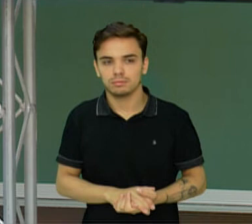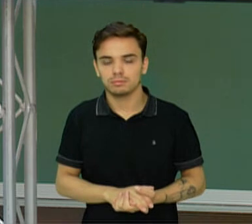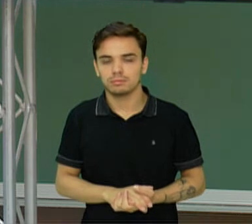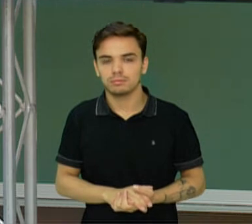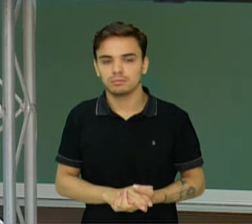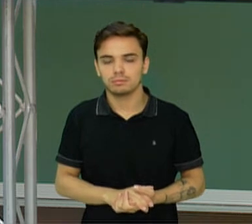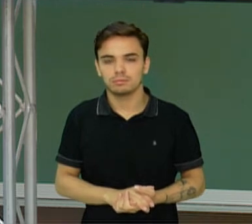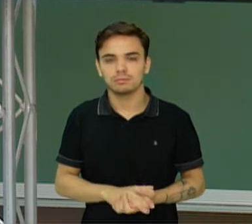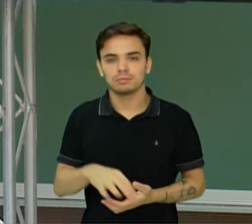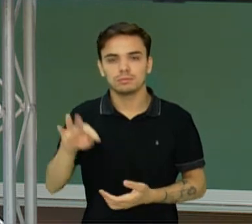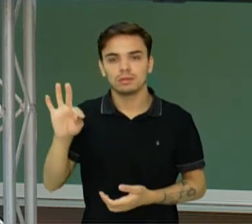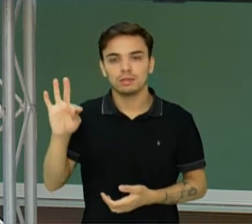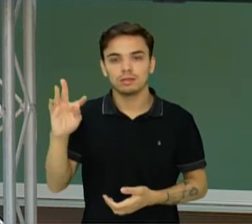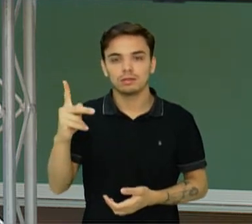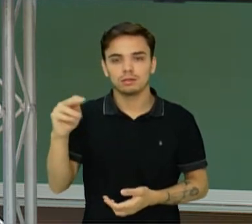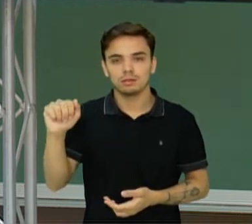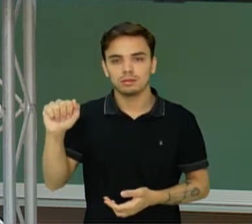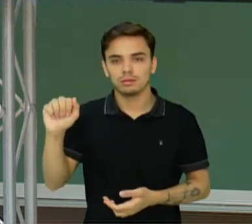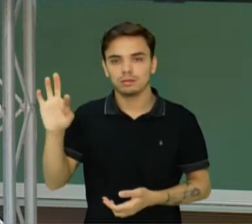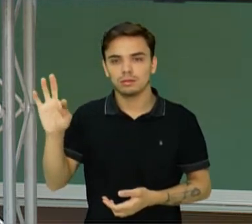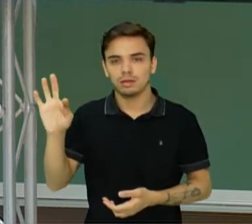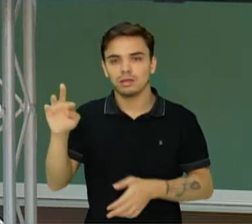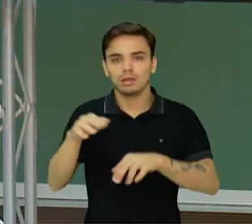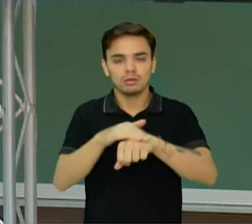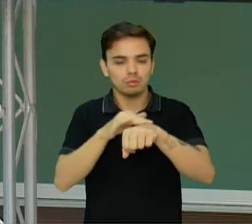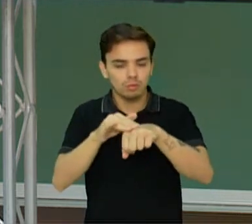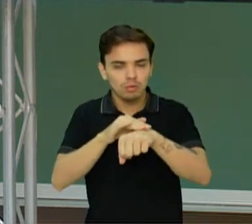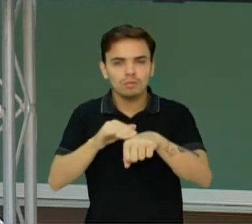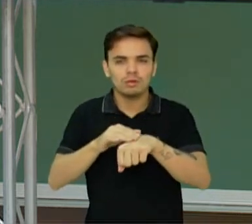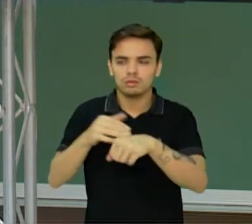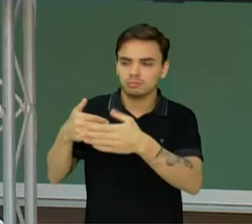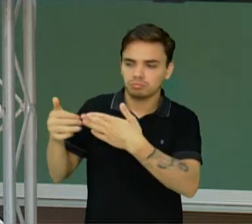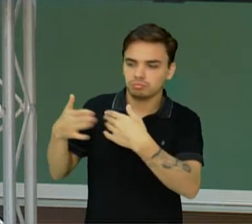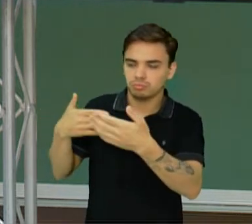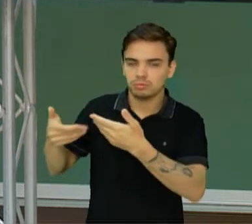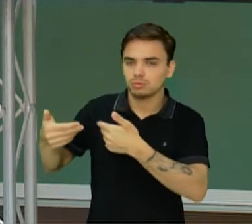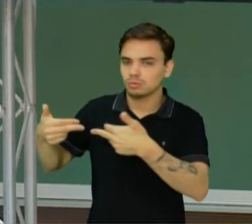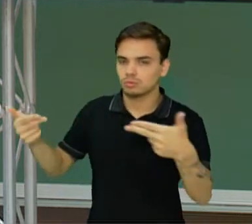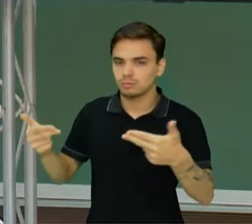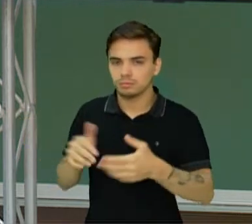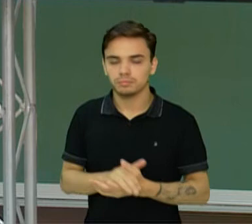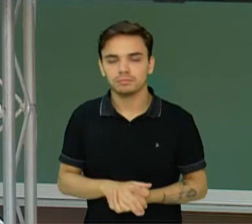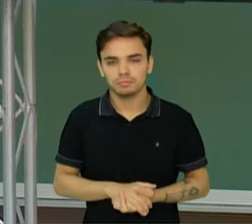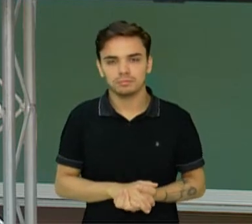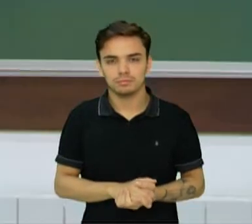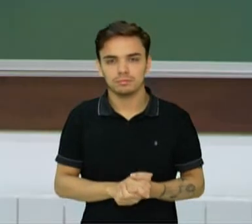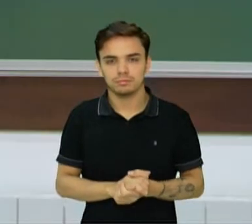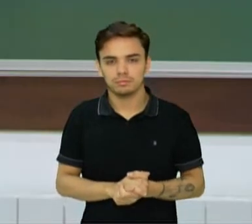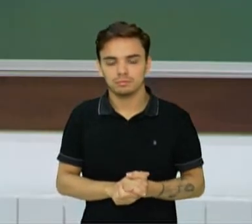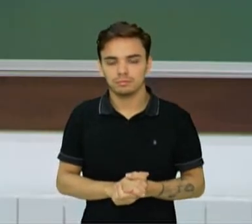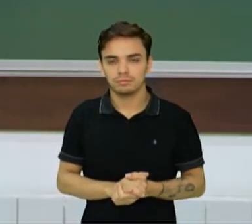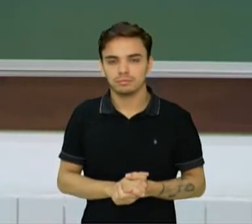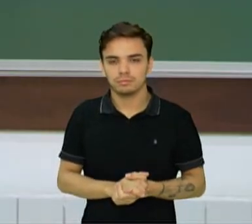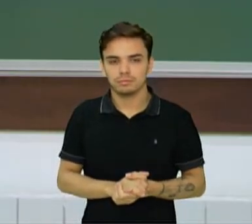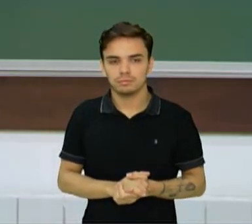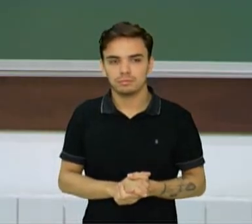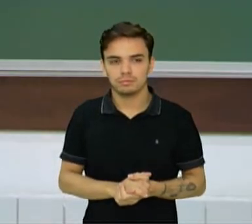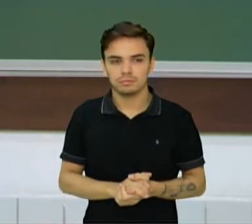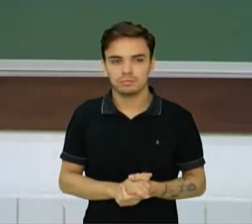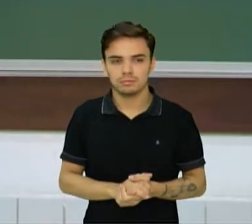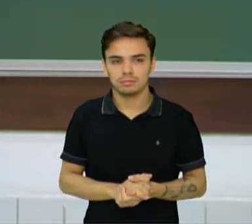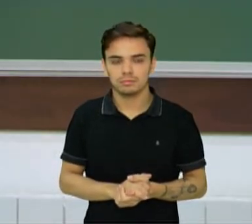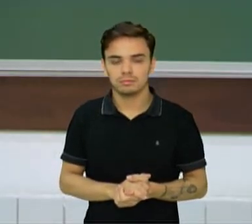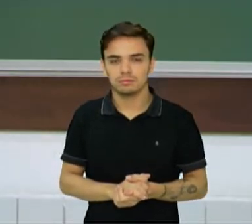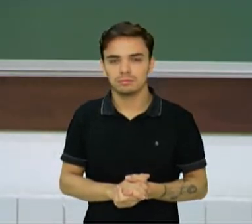E o that está se referindo a conversas banais de outras nacionalidades que as pessoas fazem, ok? Beleza,